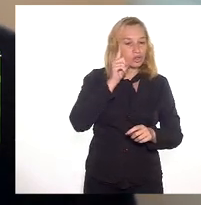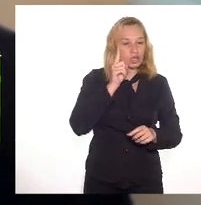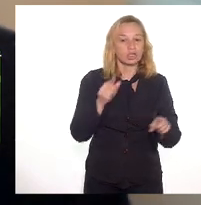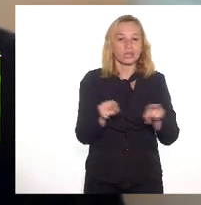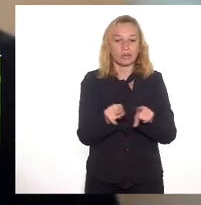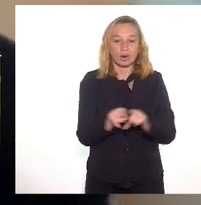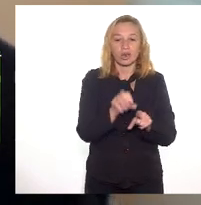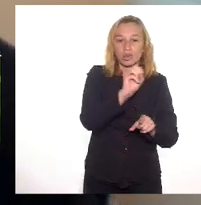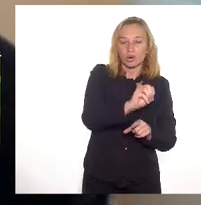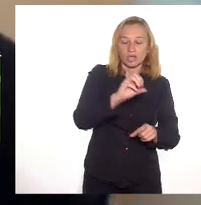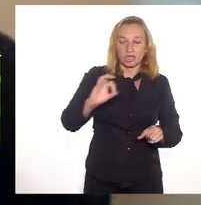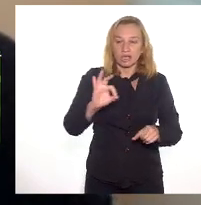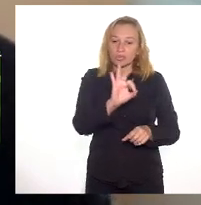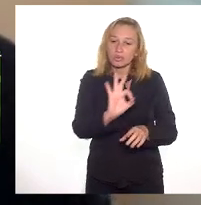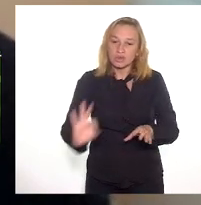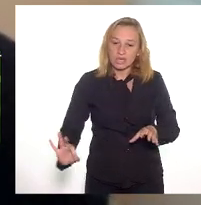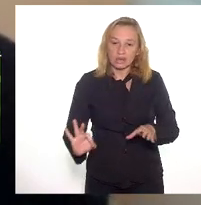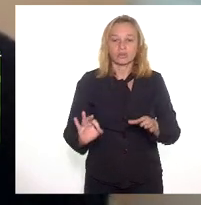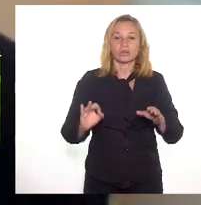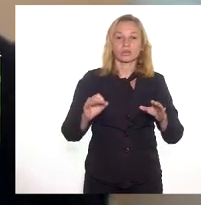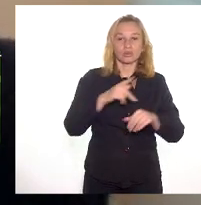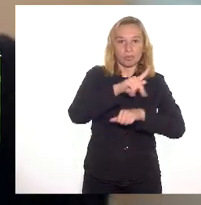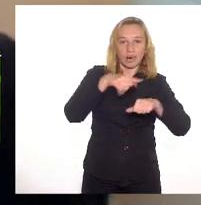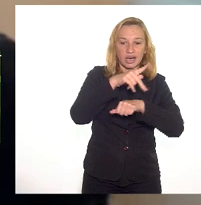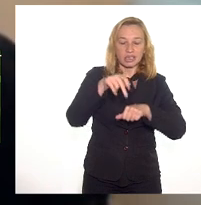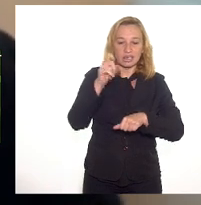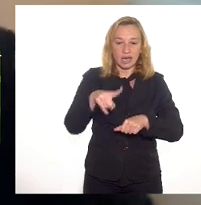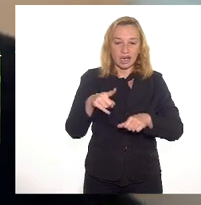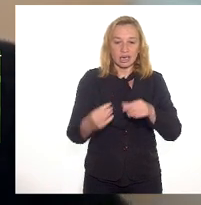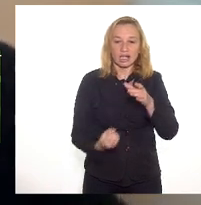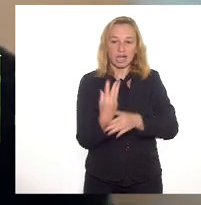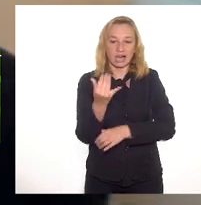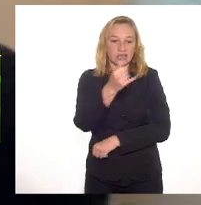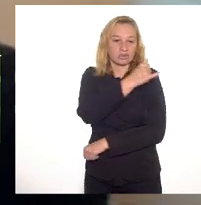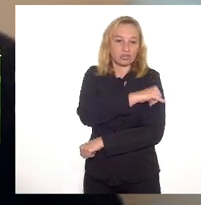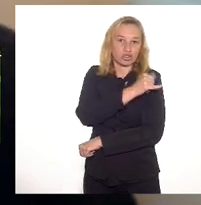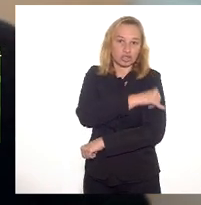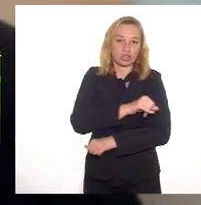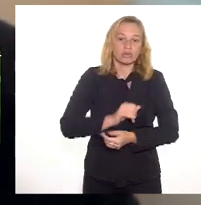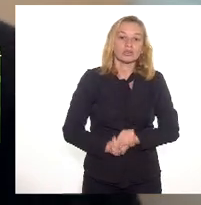de lubrificantes no estado, do país é feita no Rio de Janeiro. Enfim, eu não quero